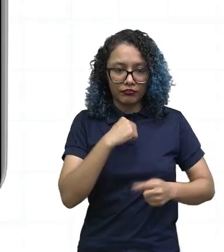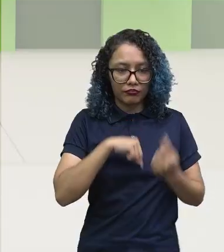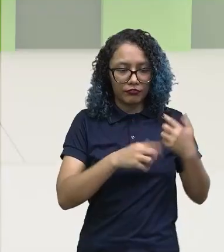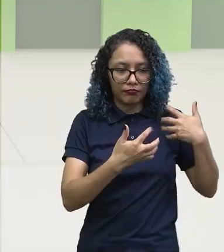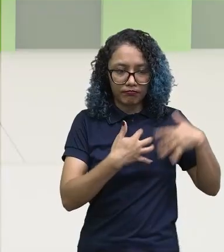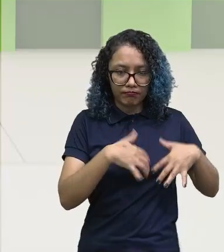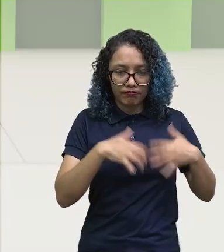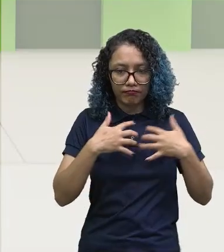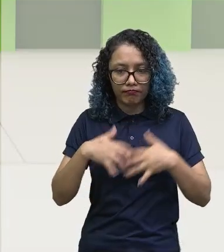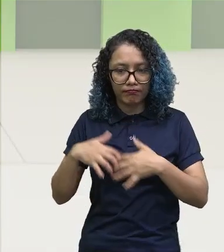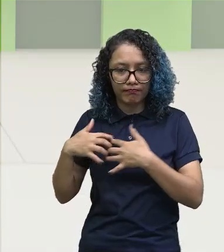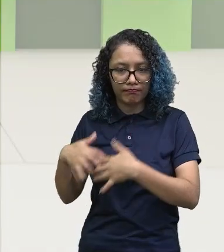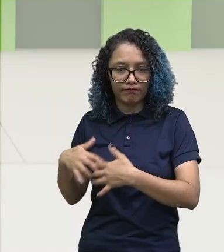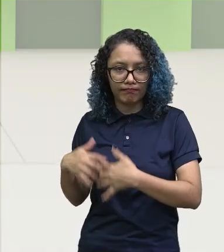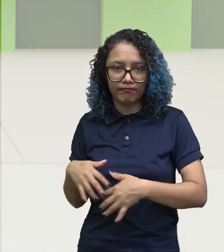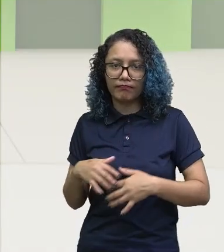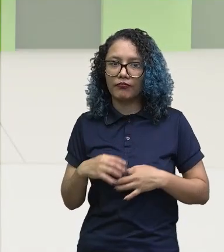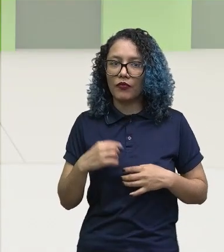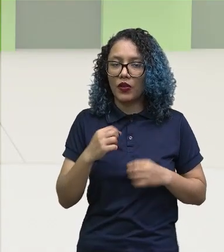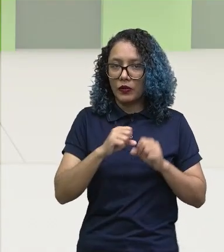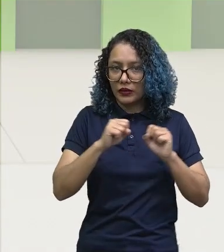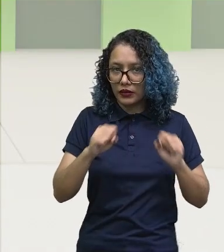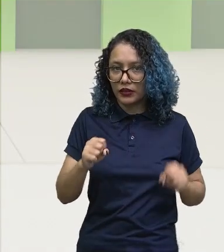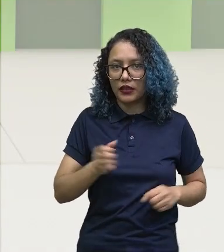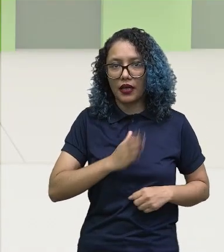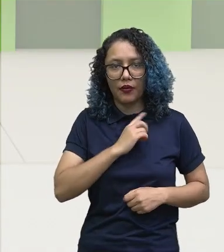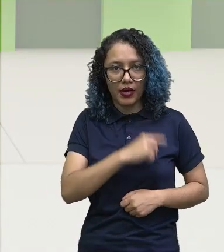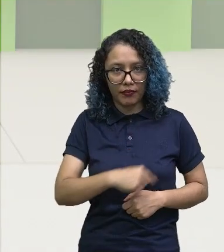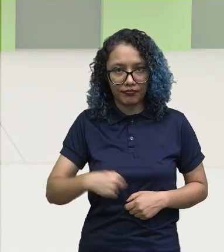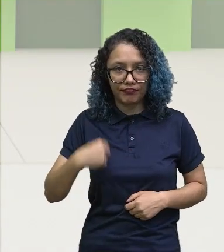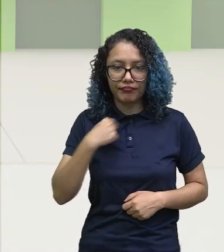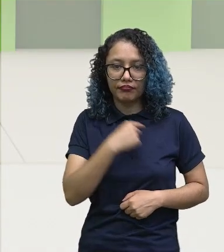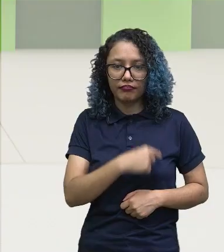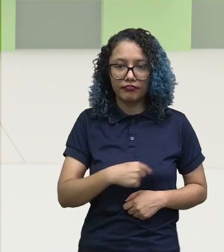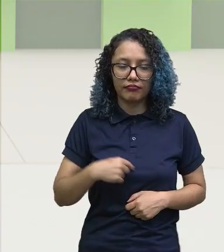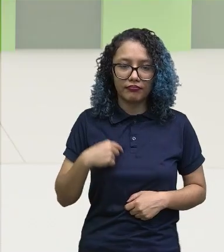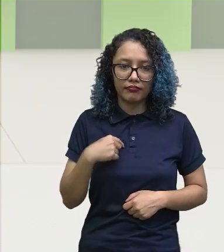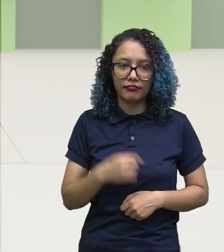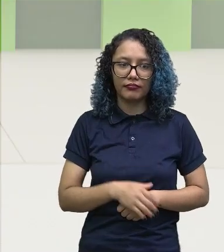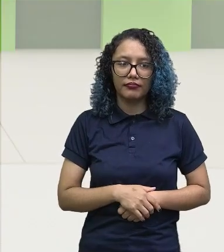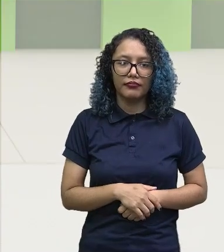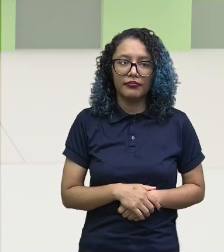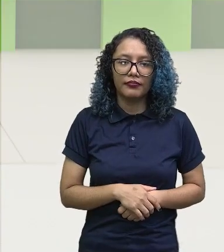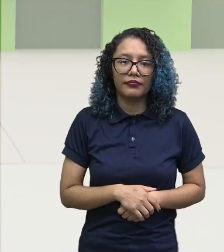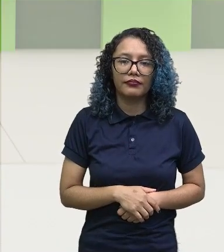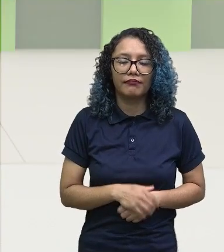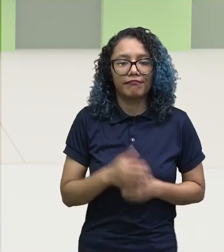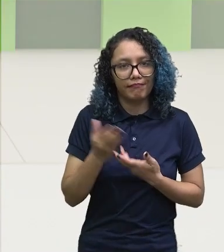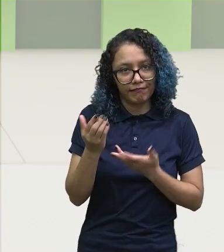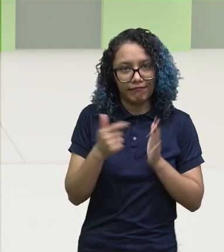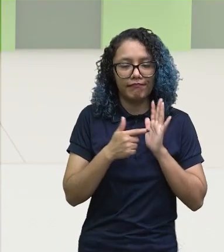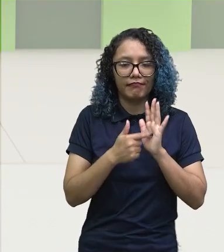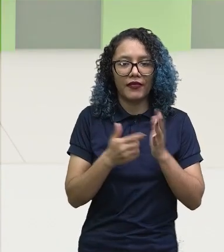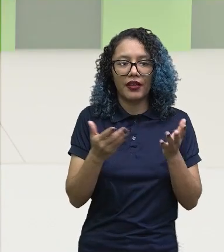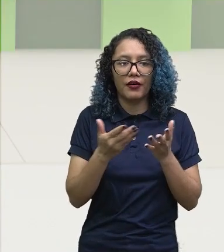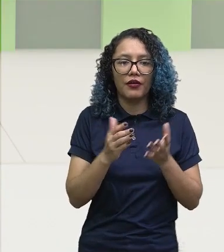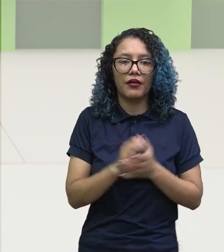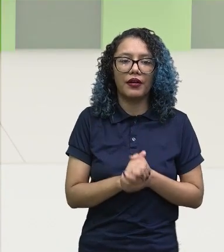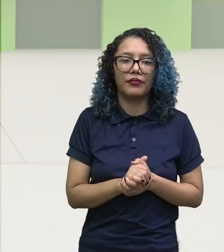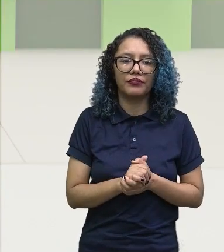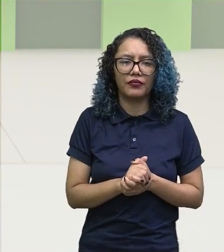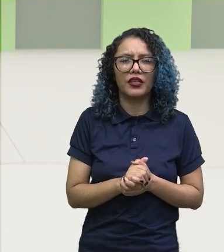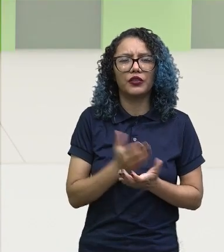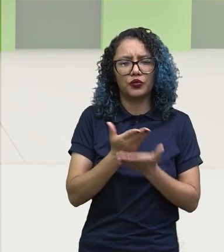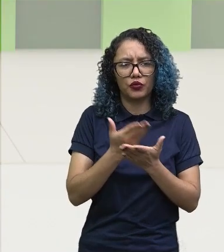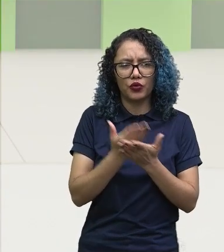sistema cardiovascular. Ok? Muito bem. Visualizamos um pouco mais aí com o nosso esquema em 3D. E aí a gente viu alguns